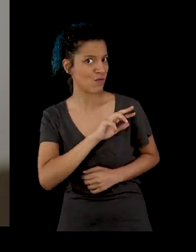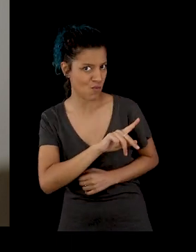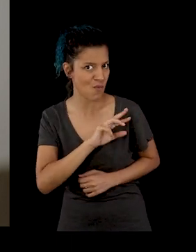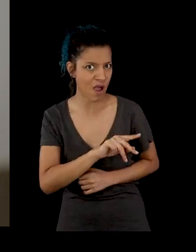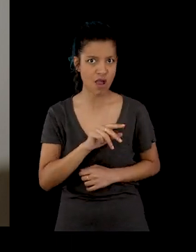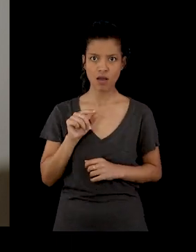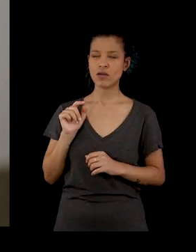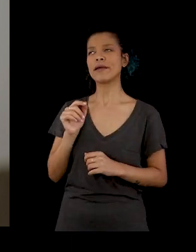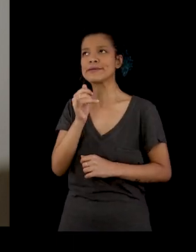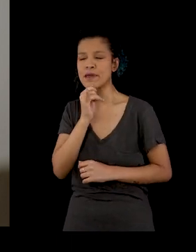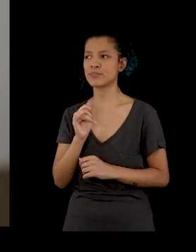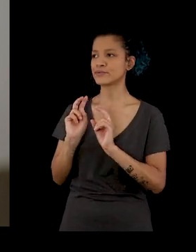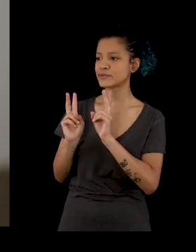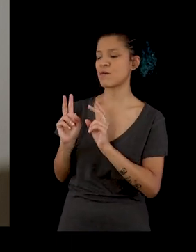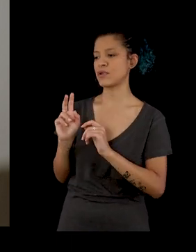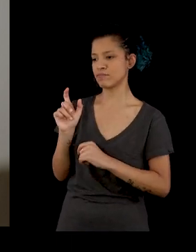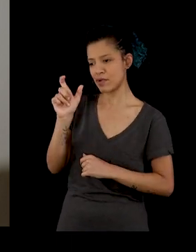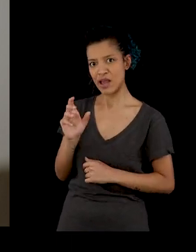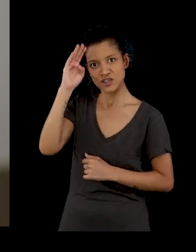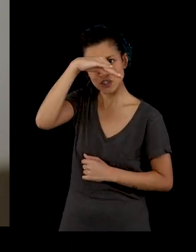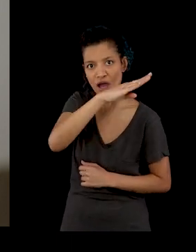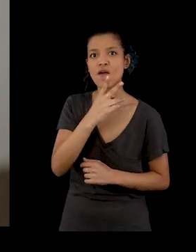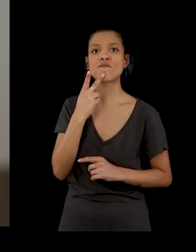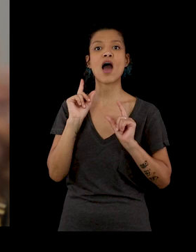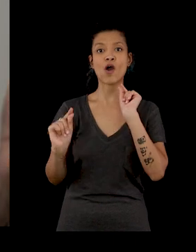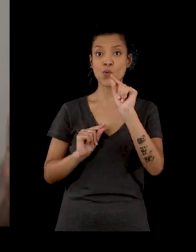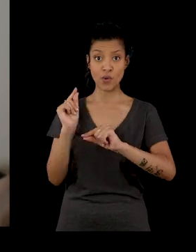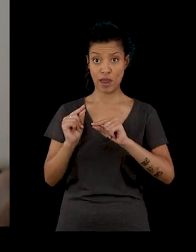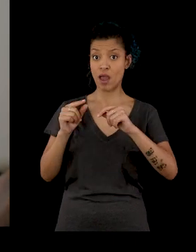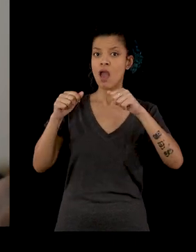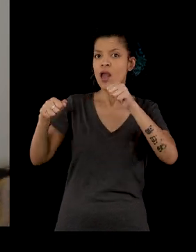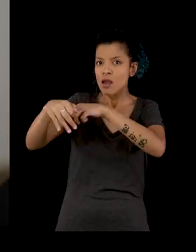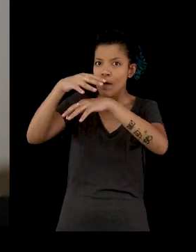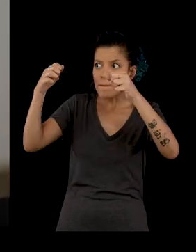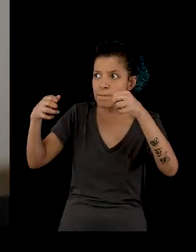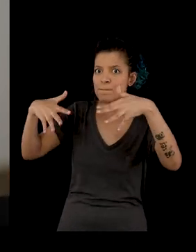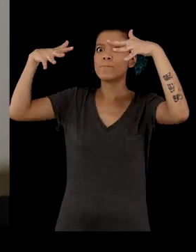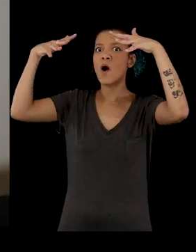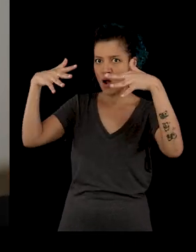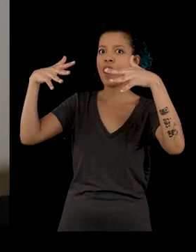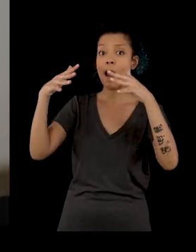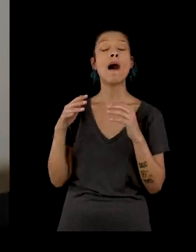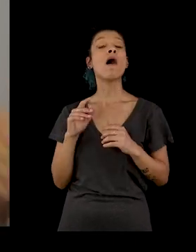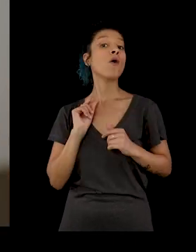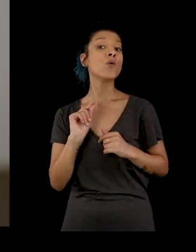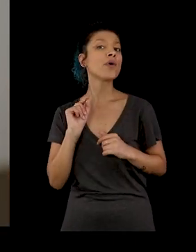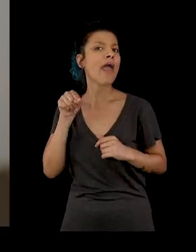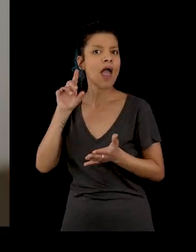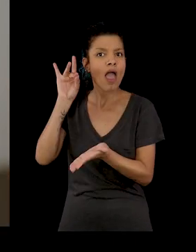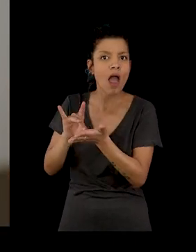por exemplo, nele como que estaria em voga o realismo mágico. Que estava em voga o realismo mágico?